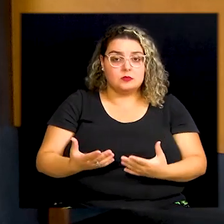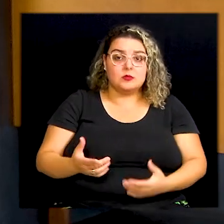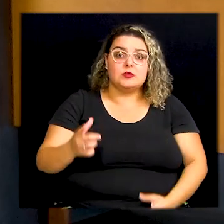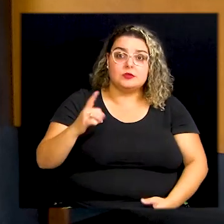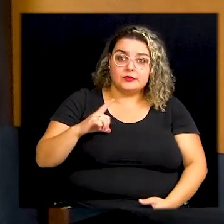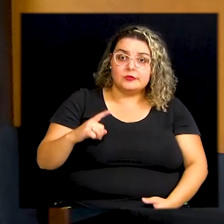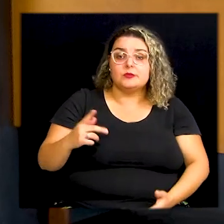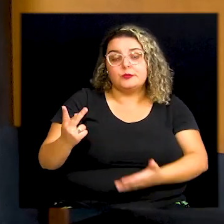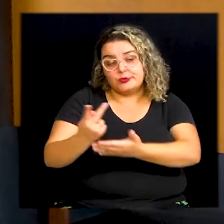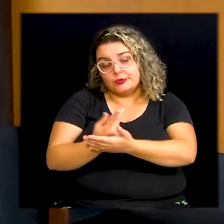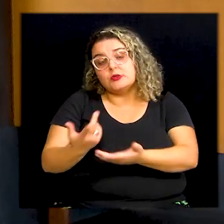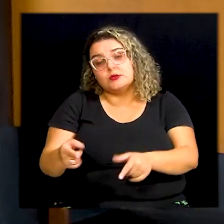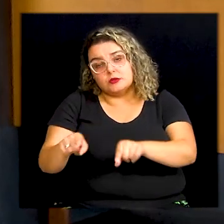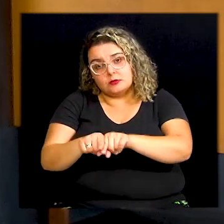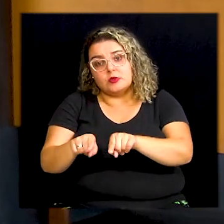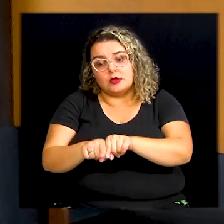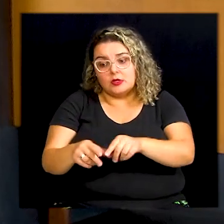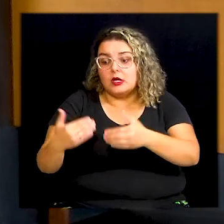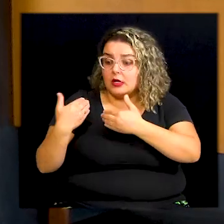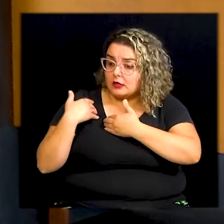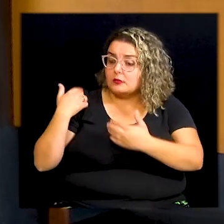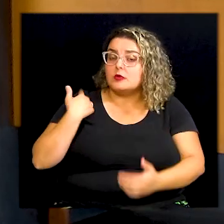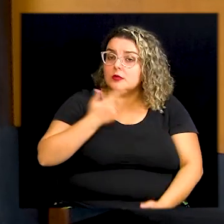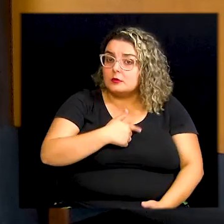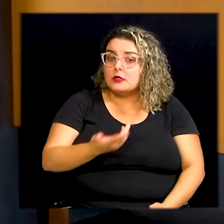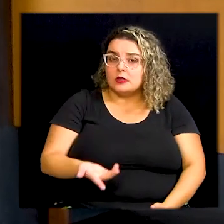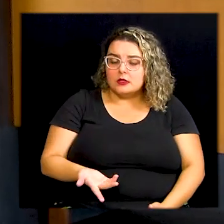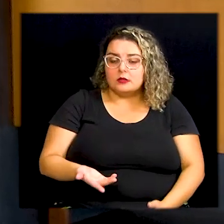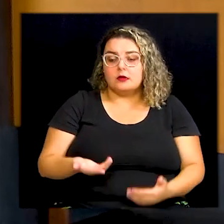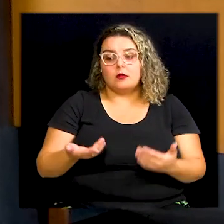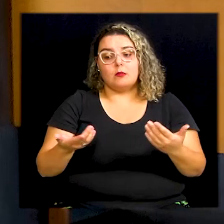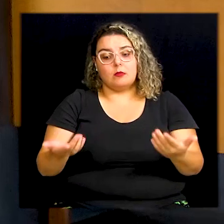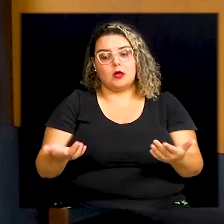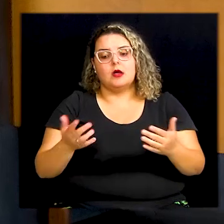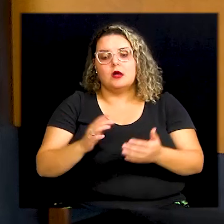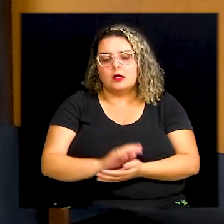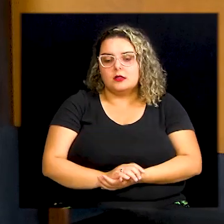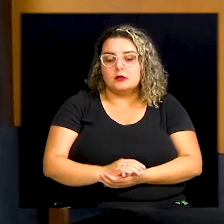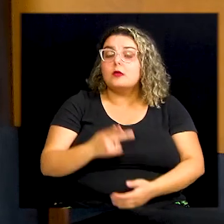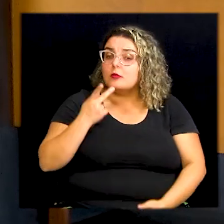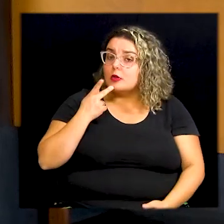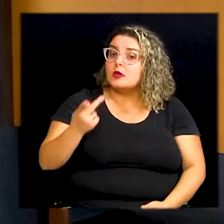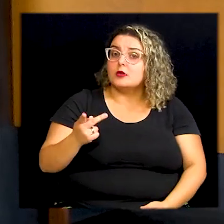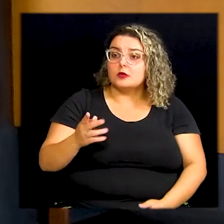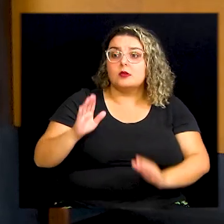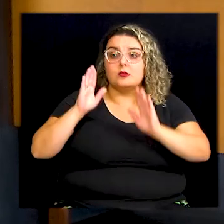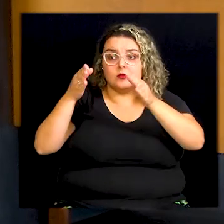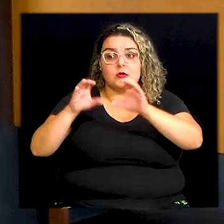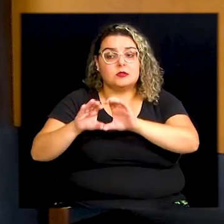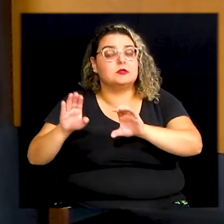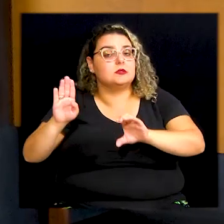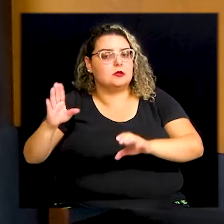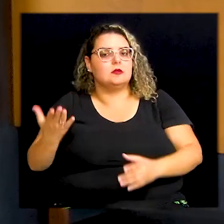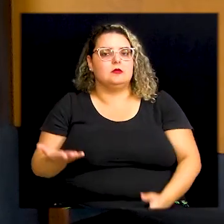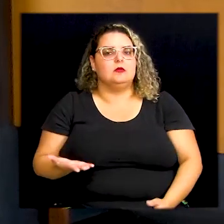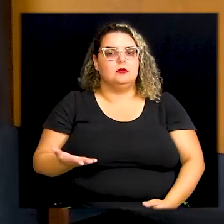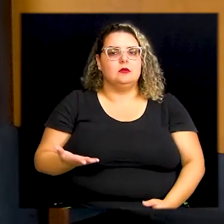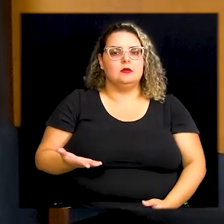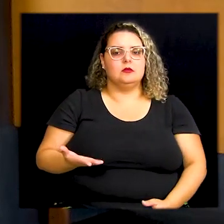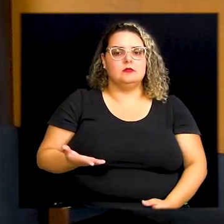tivemos alguns tropeços também, que é responsabilidade nossa. Mas, como eu disse, a gente focou na Série B, a gente